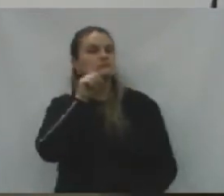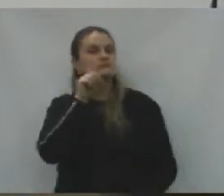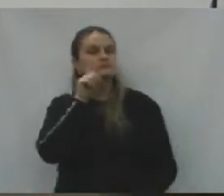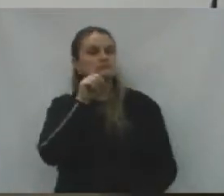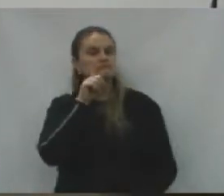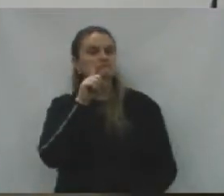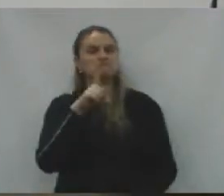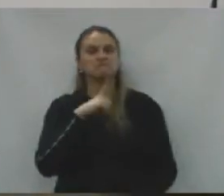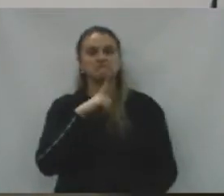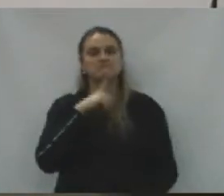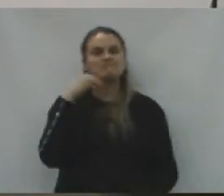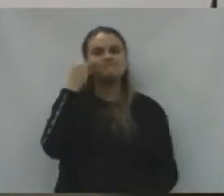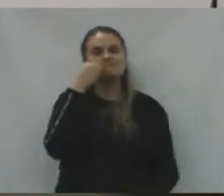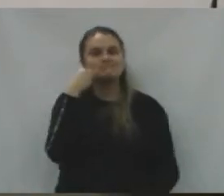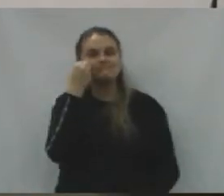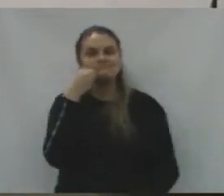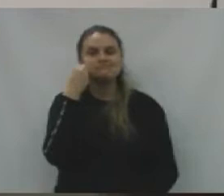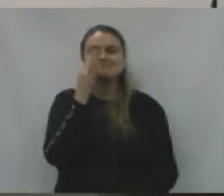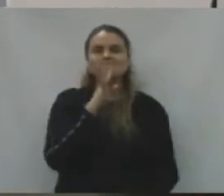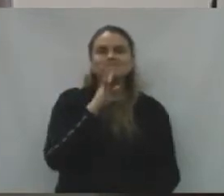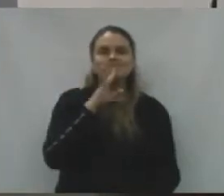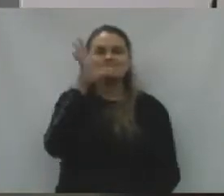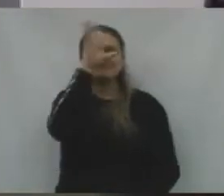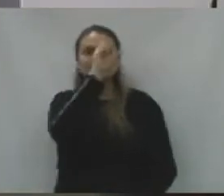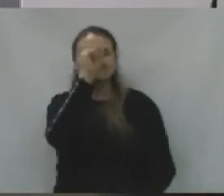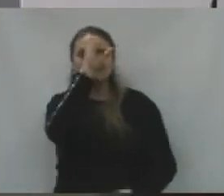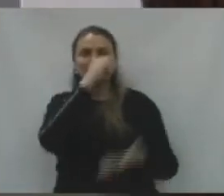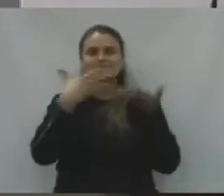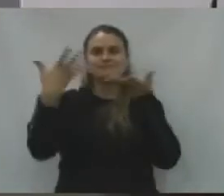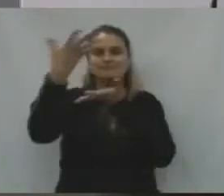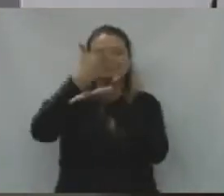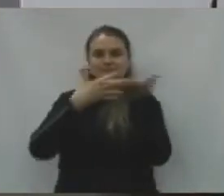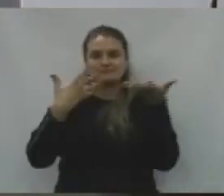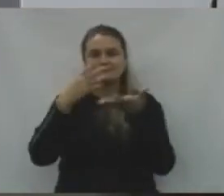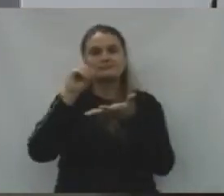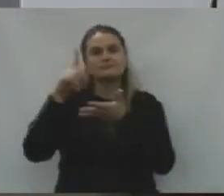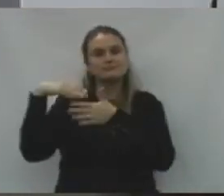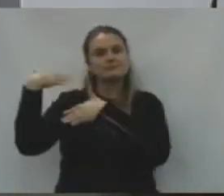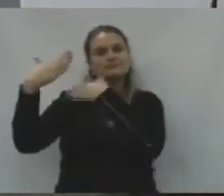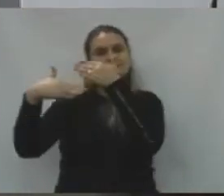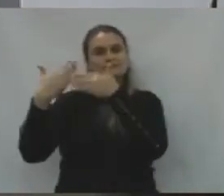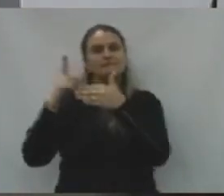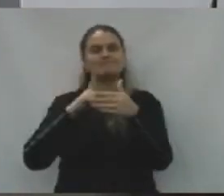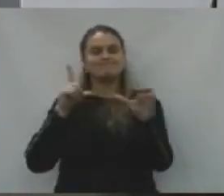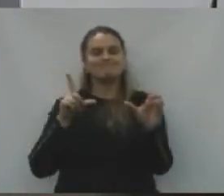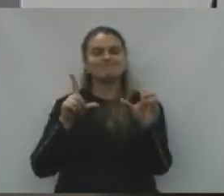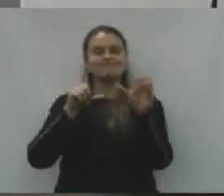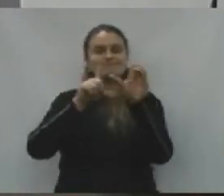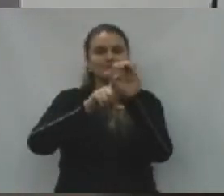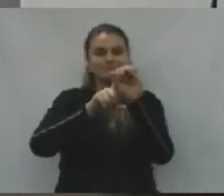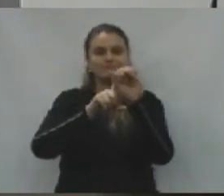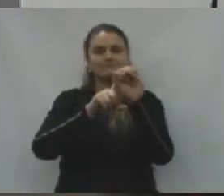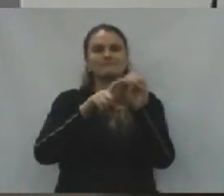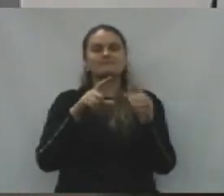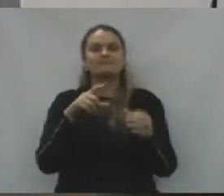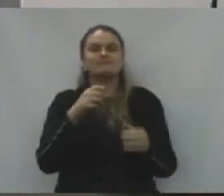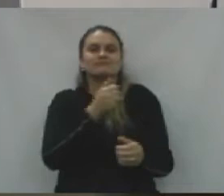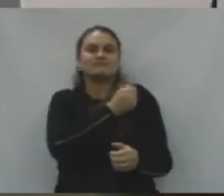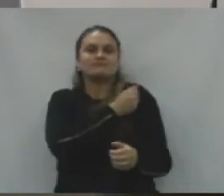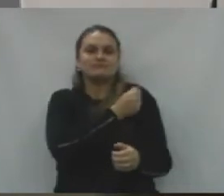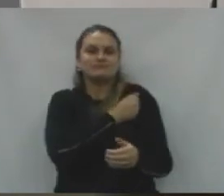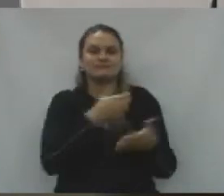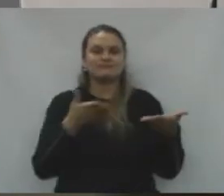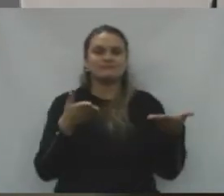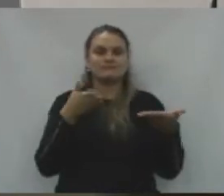Unidos. Experiências, graças a esse processo, que vem por meio desse engajamento desses acadêmicos. Todo